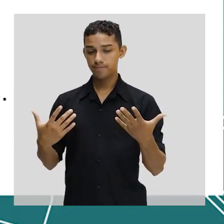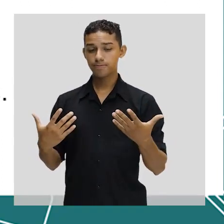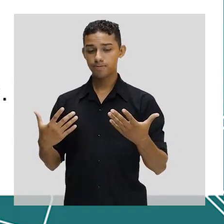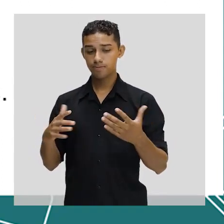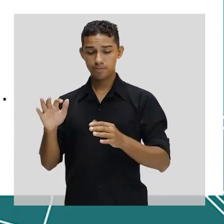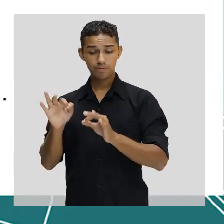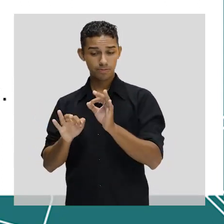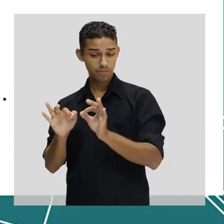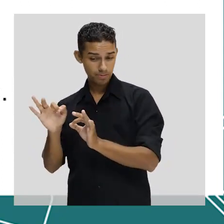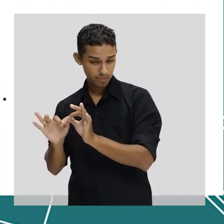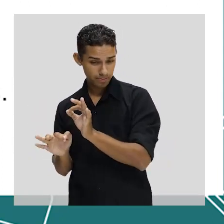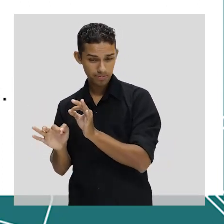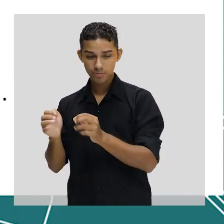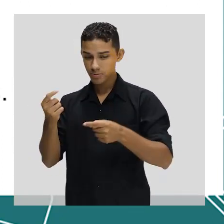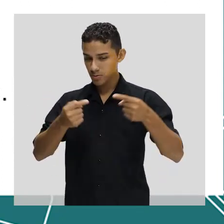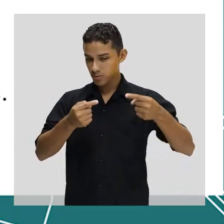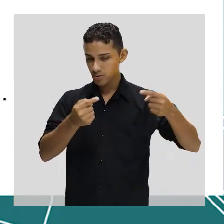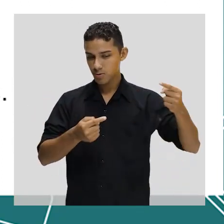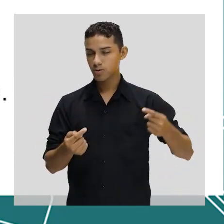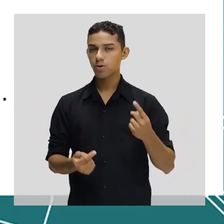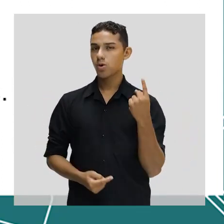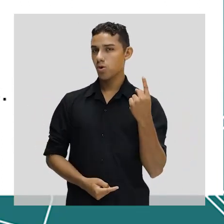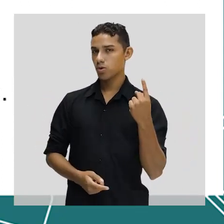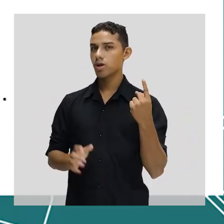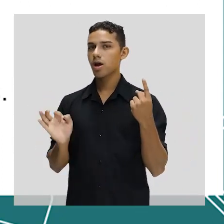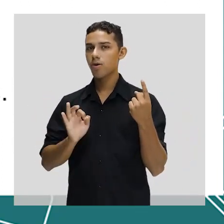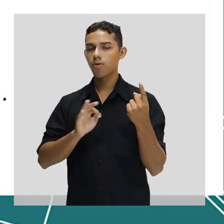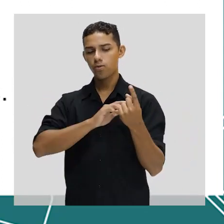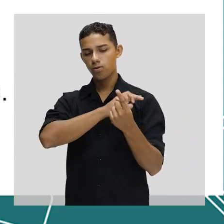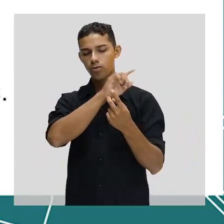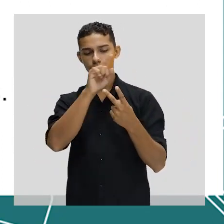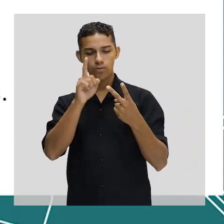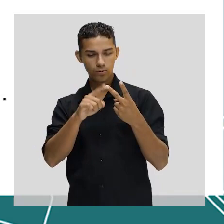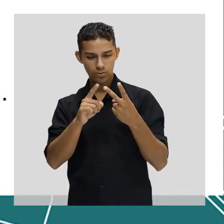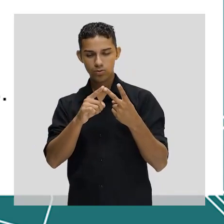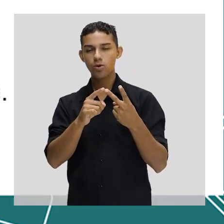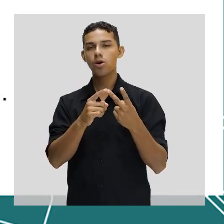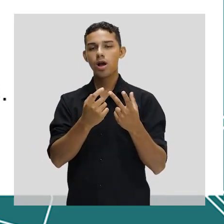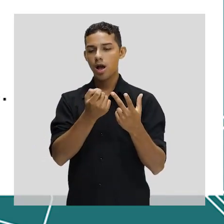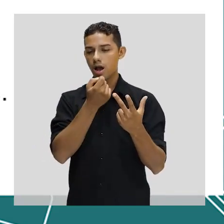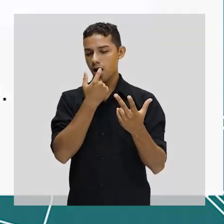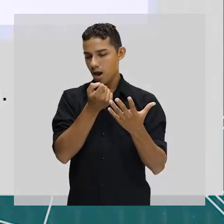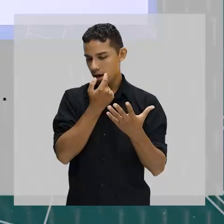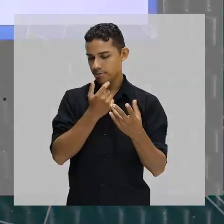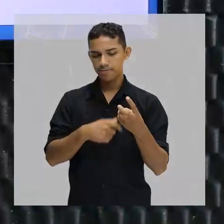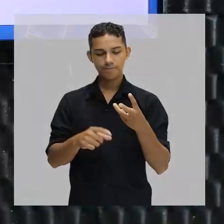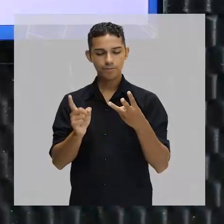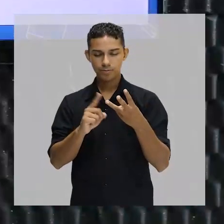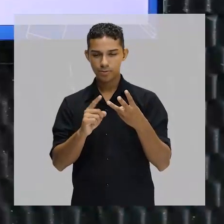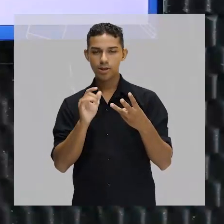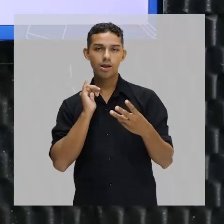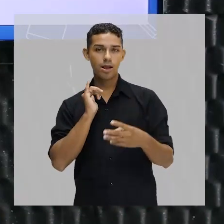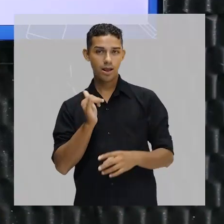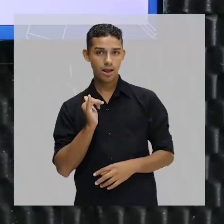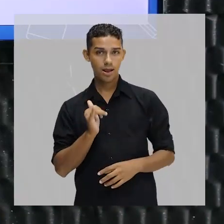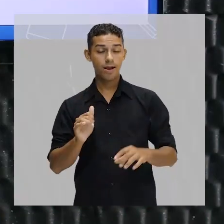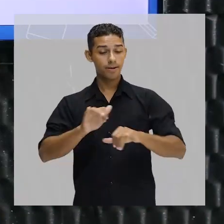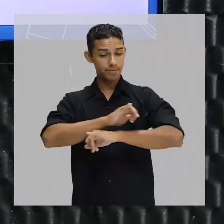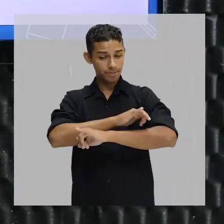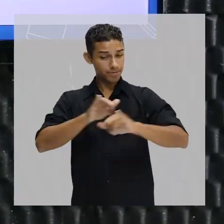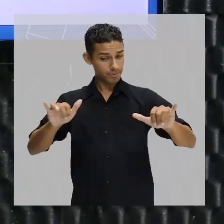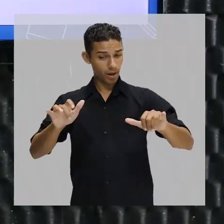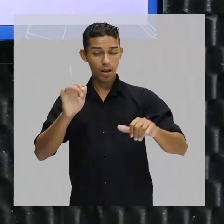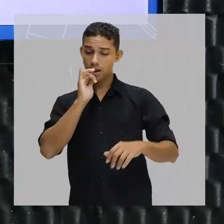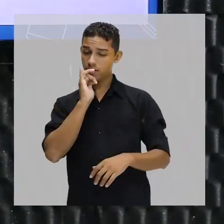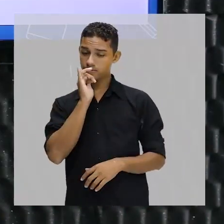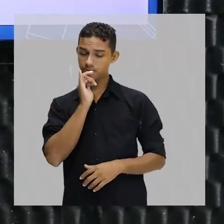para. Ele tem não só um gênero textual, ele tem ali a bula, como se fosse uma bula de um remédio, e tem a publicidade